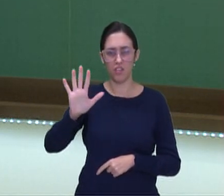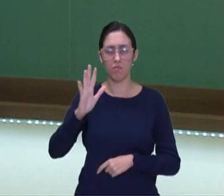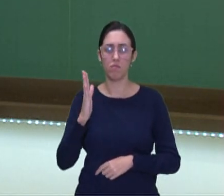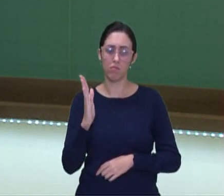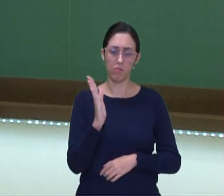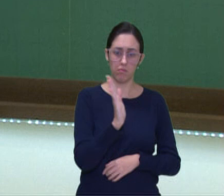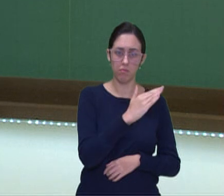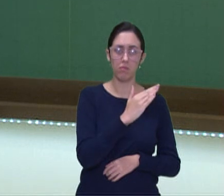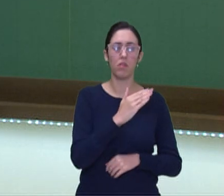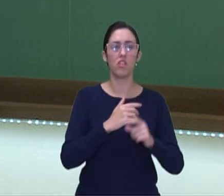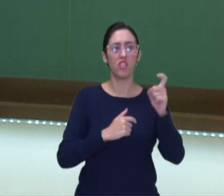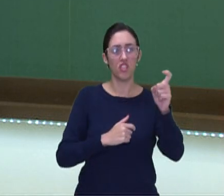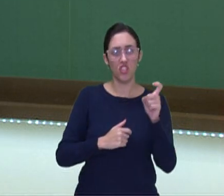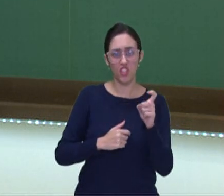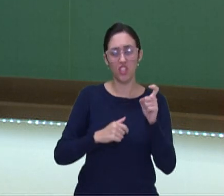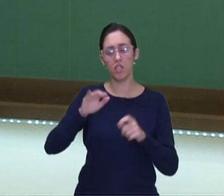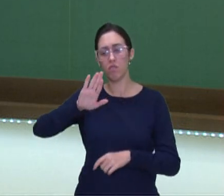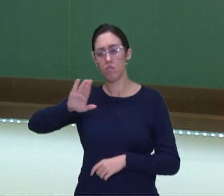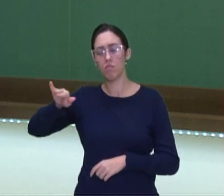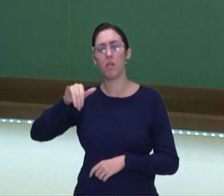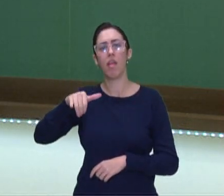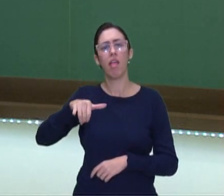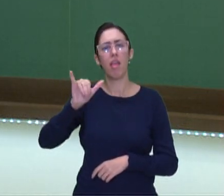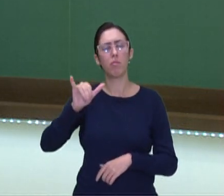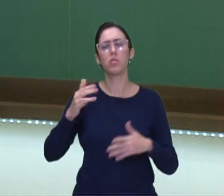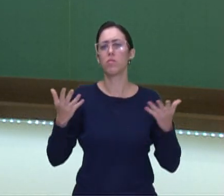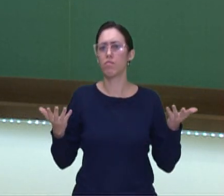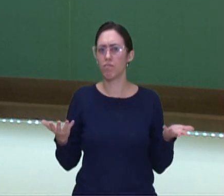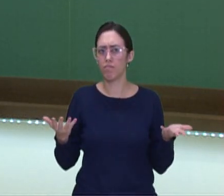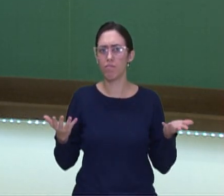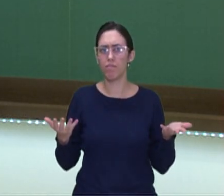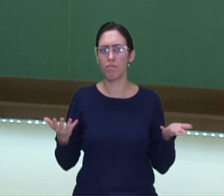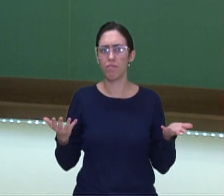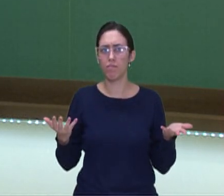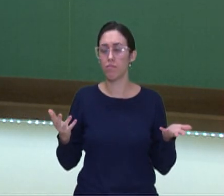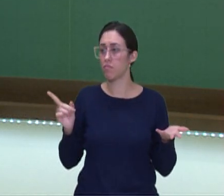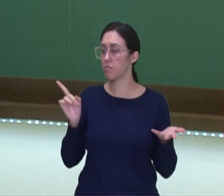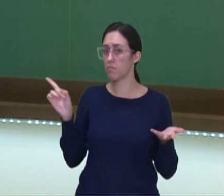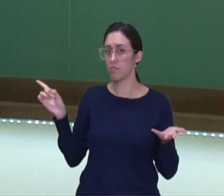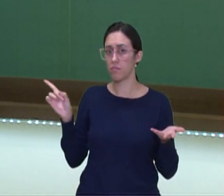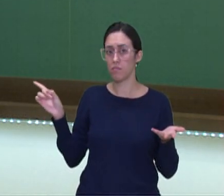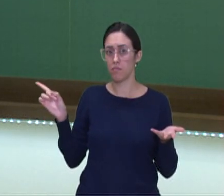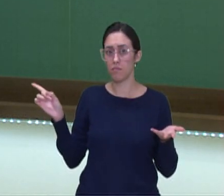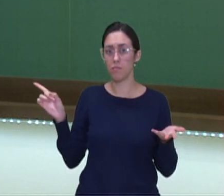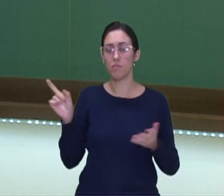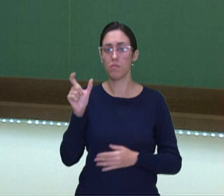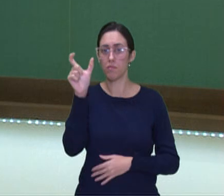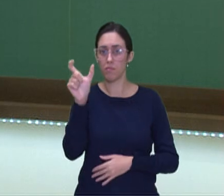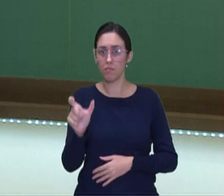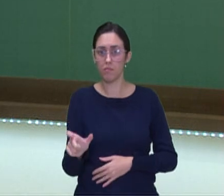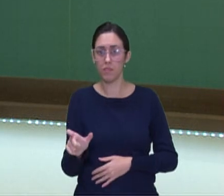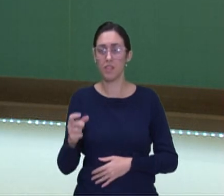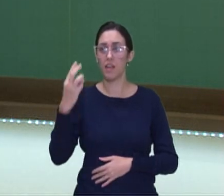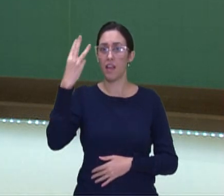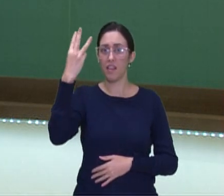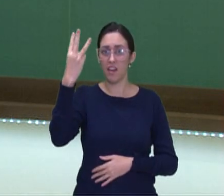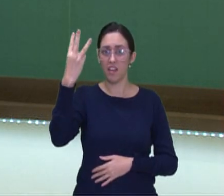x e o outro lado é y. Nesse outro retângulo, o lado é 3 e o lado é